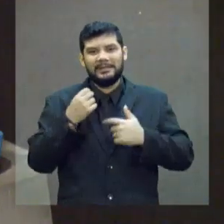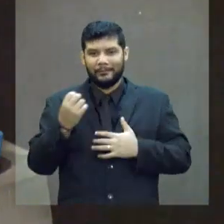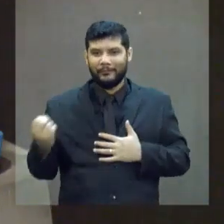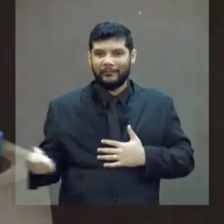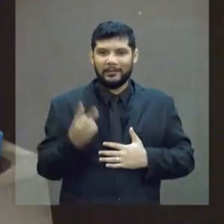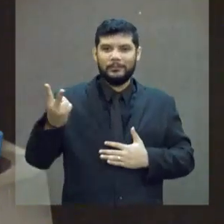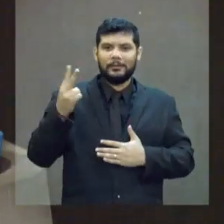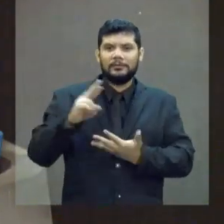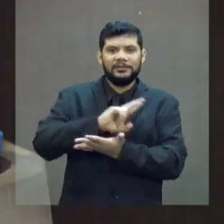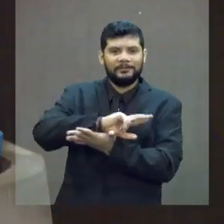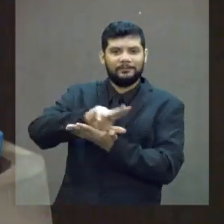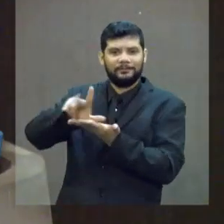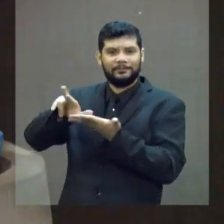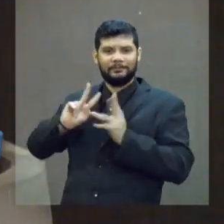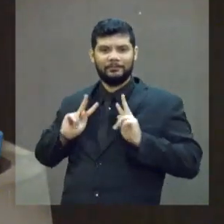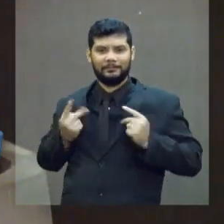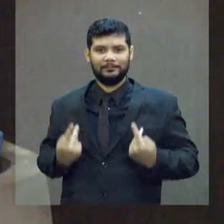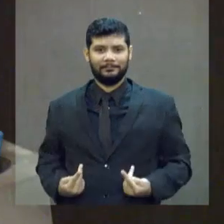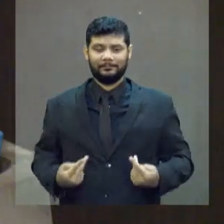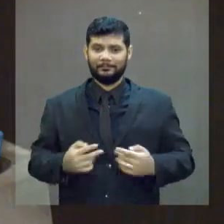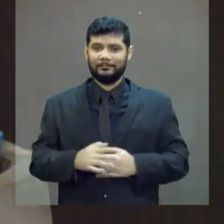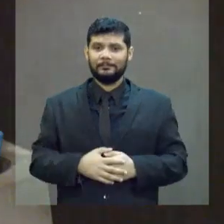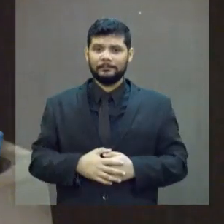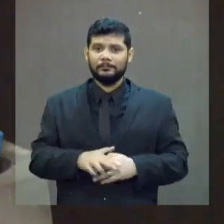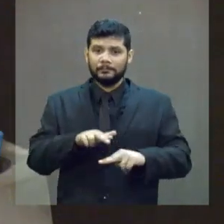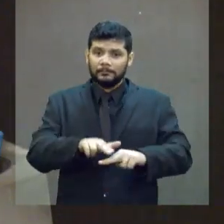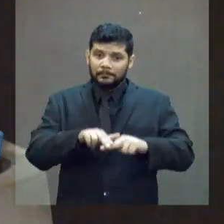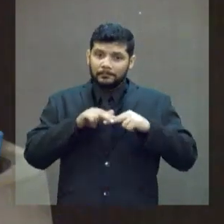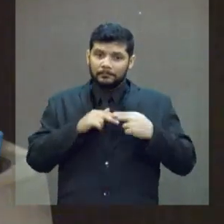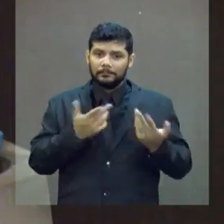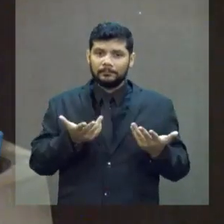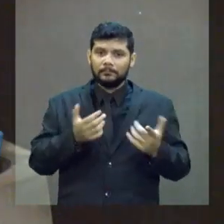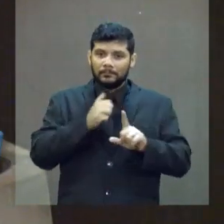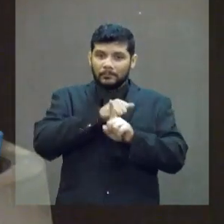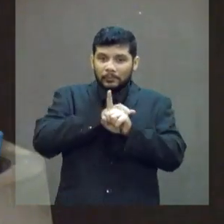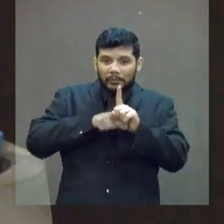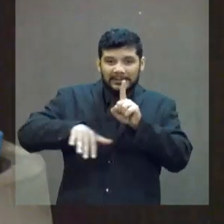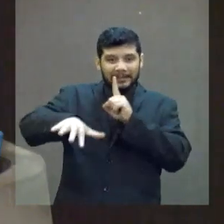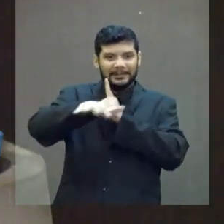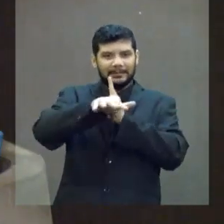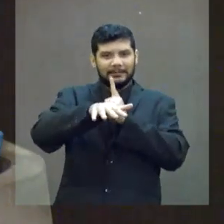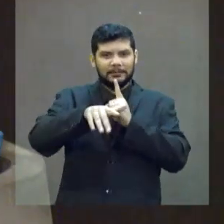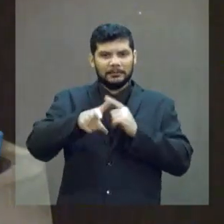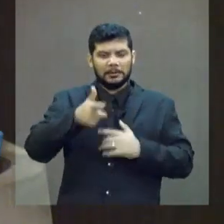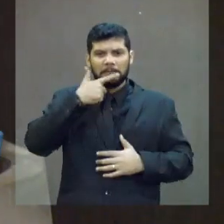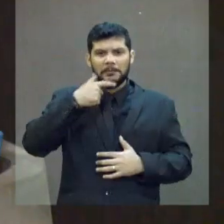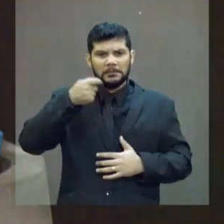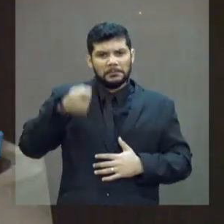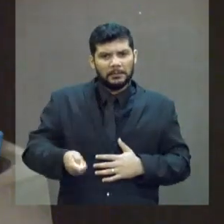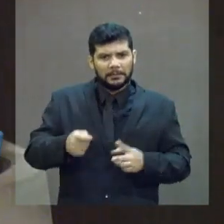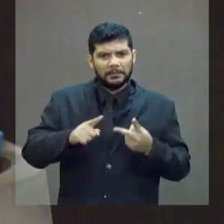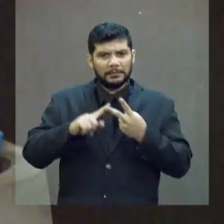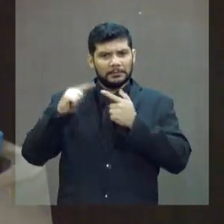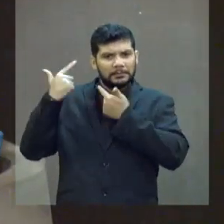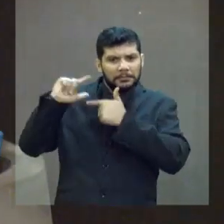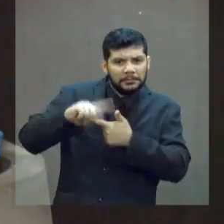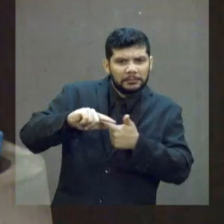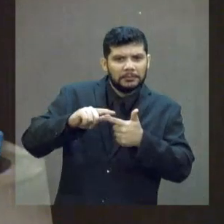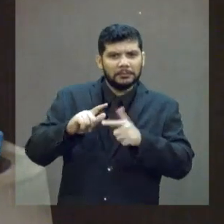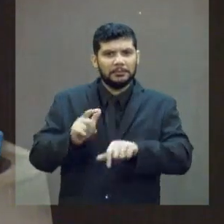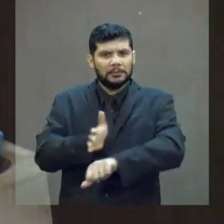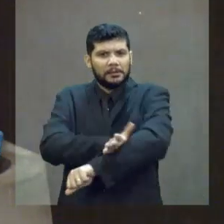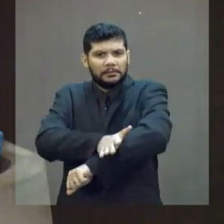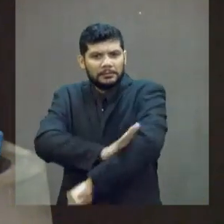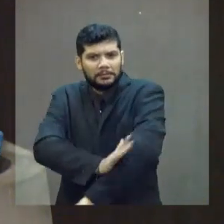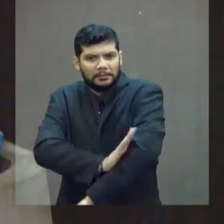humana. Por isso que nós dizemos que é uma sociedade machista, patriarcal, homofóbica,